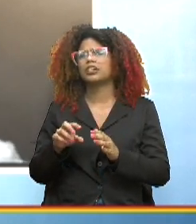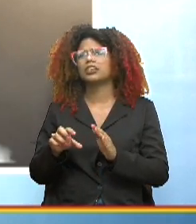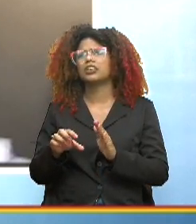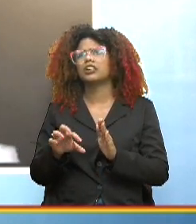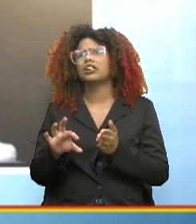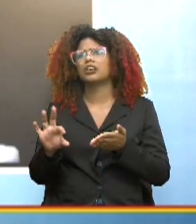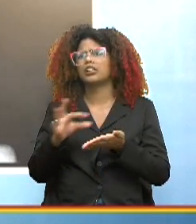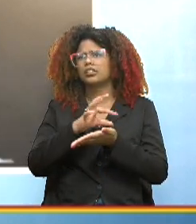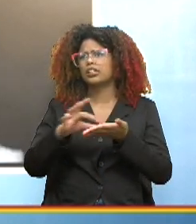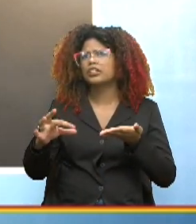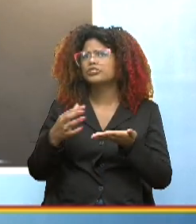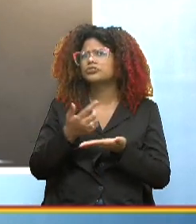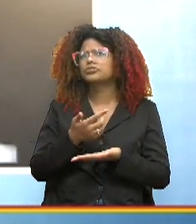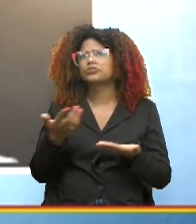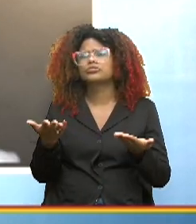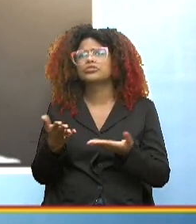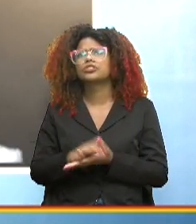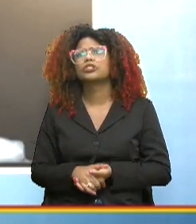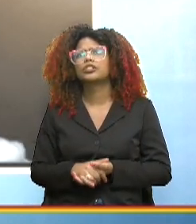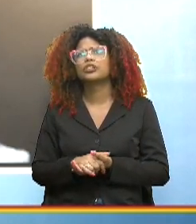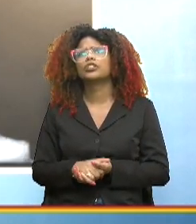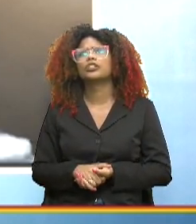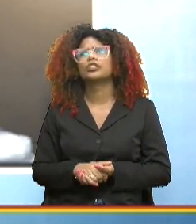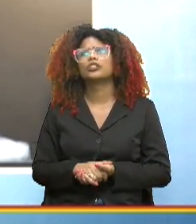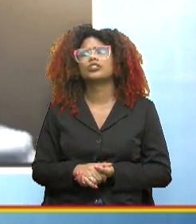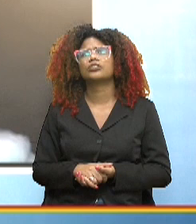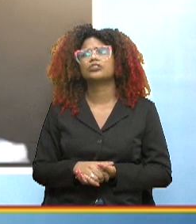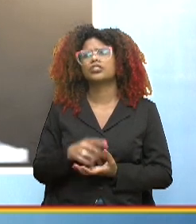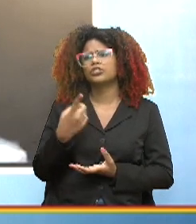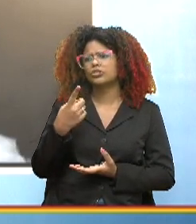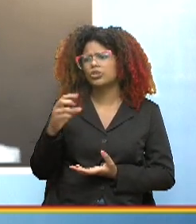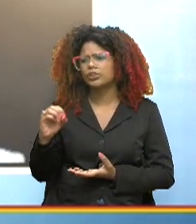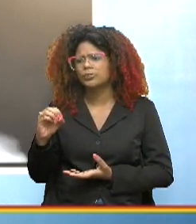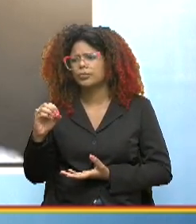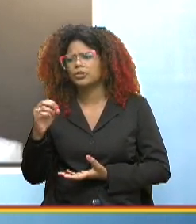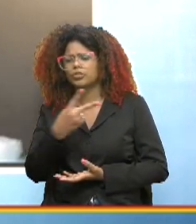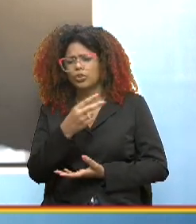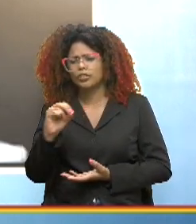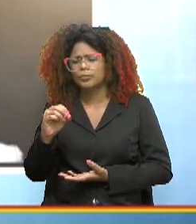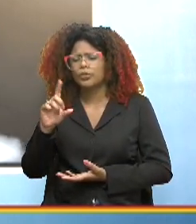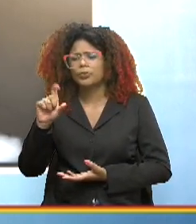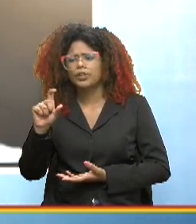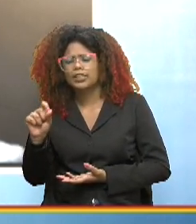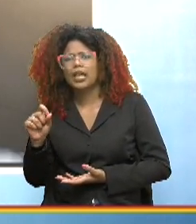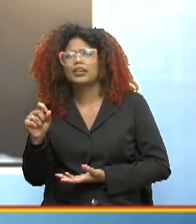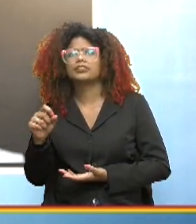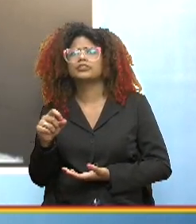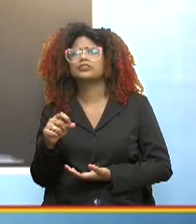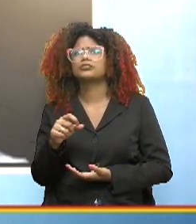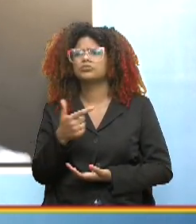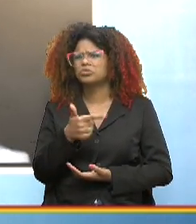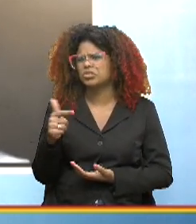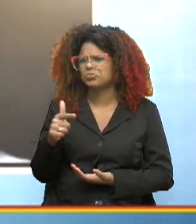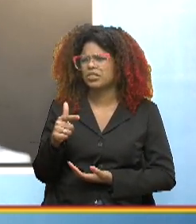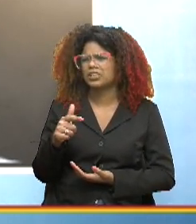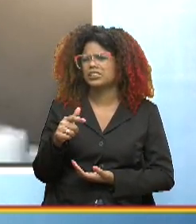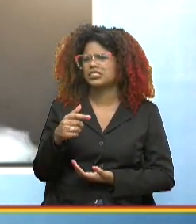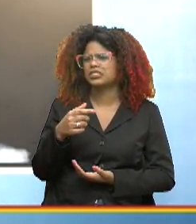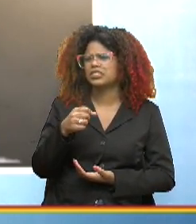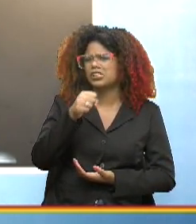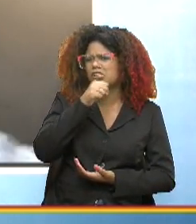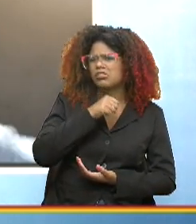a certidão quando nós fomos registrar 2010 já era filiação a voz não tem mais a voz